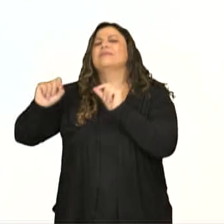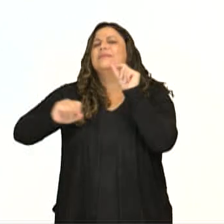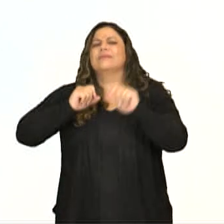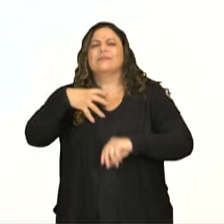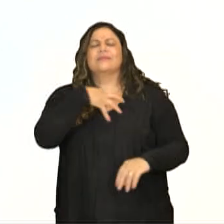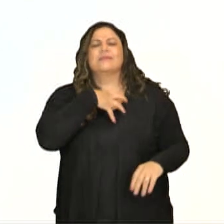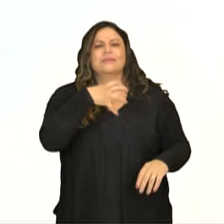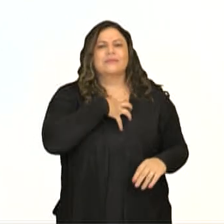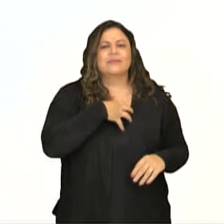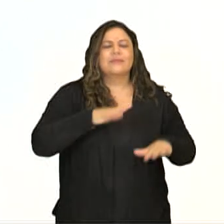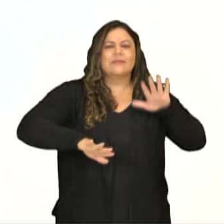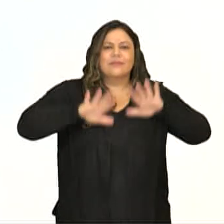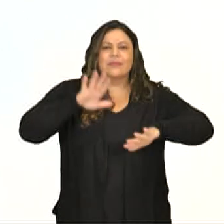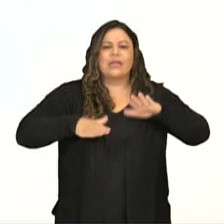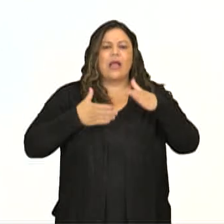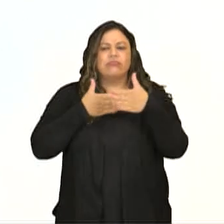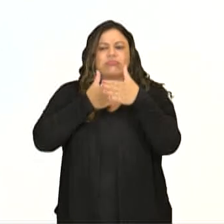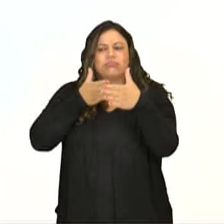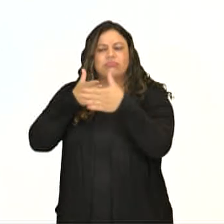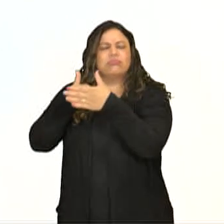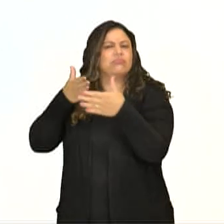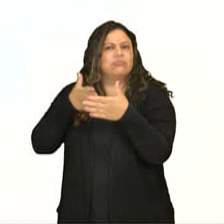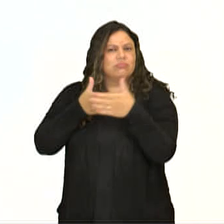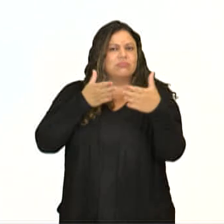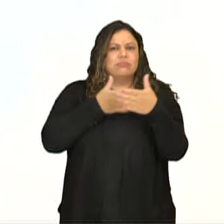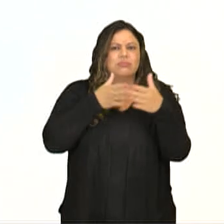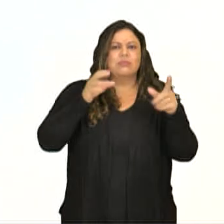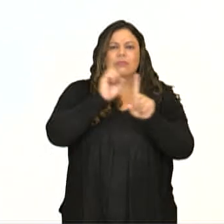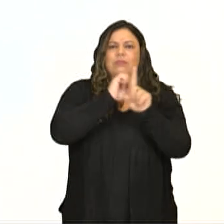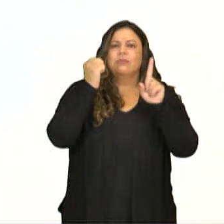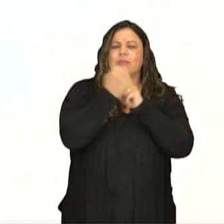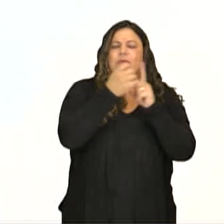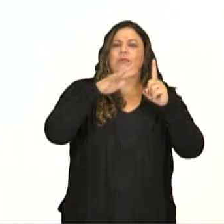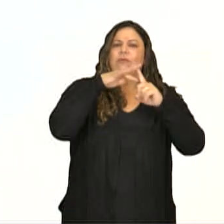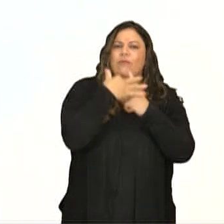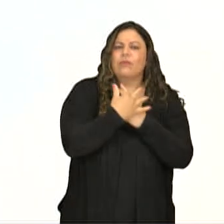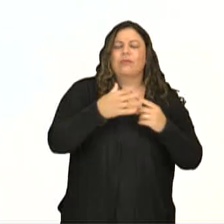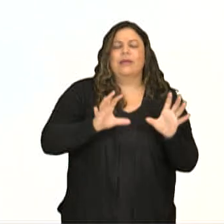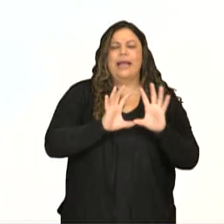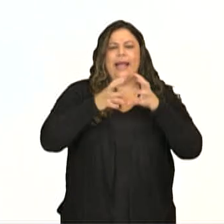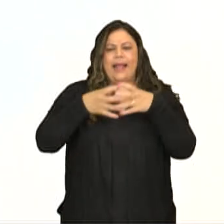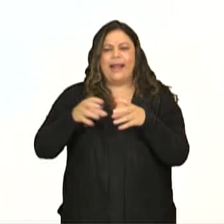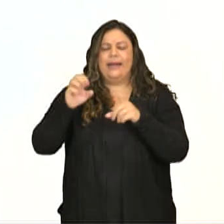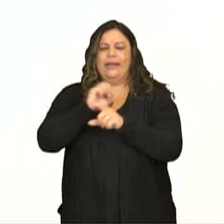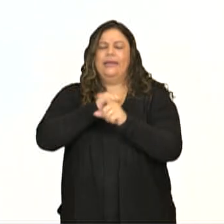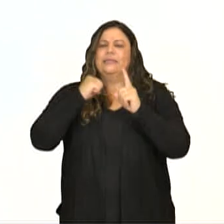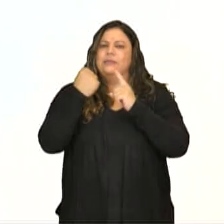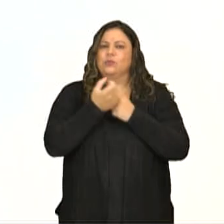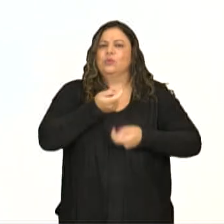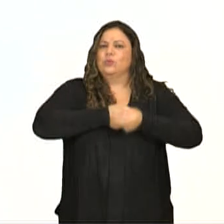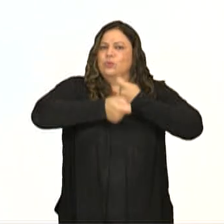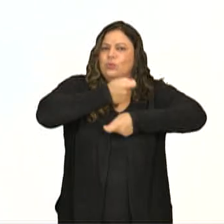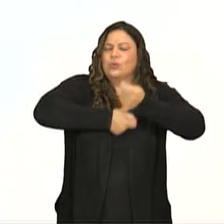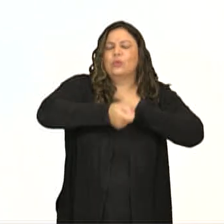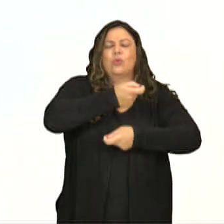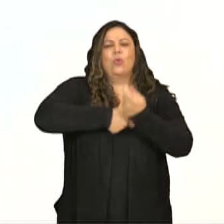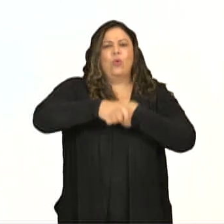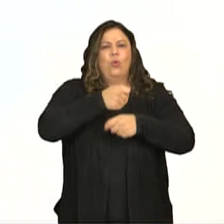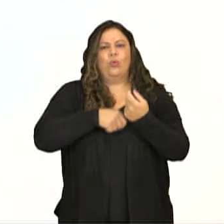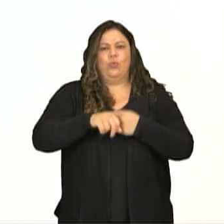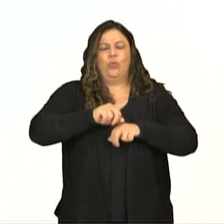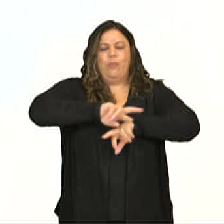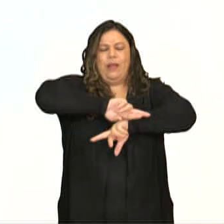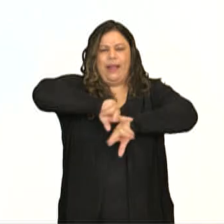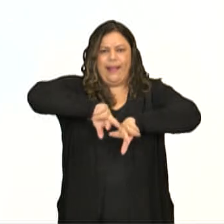em evidência fronteiras sociais ligadas à classe socioeconômica, à etnia, a gênero,